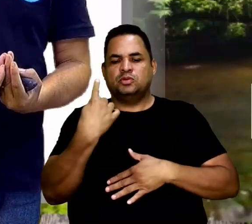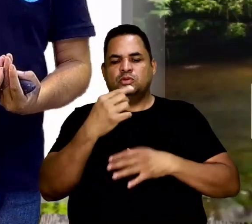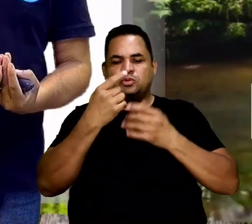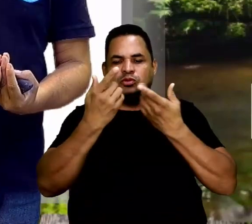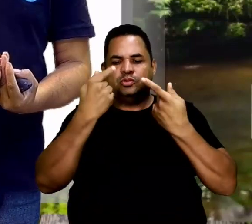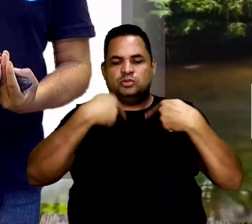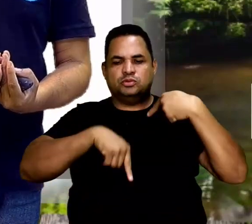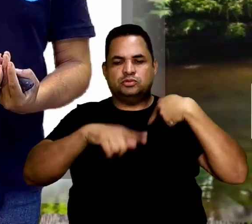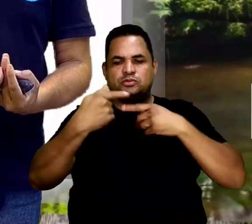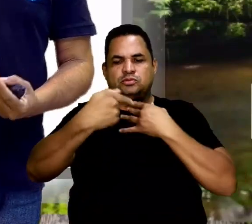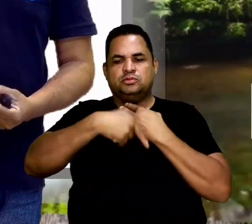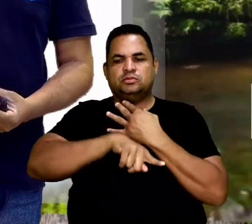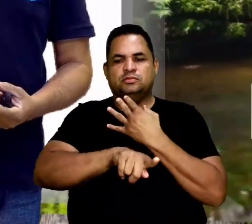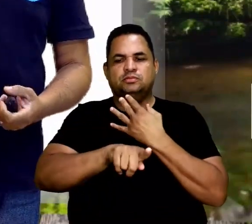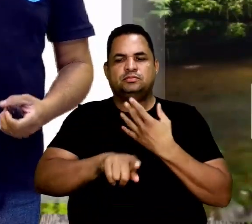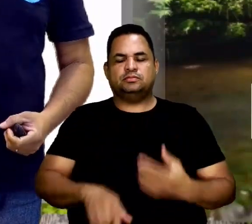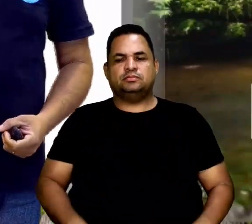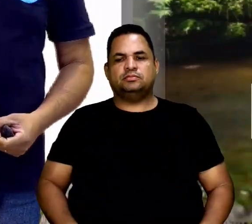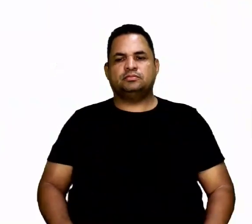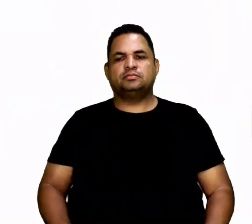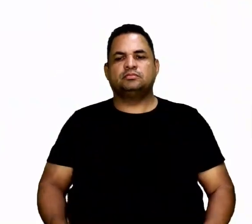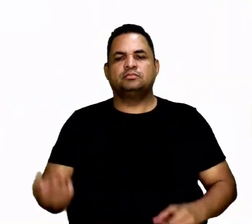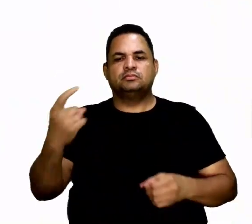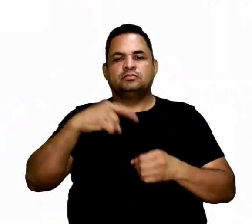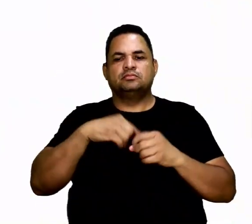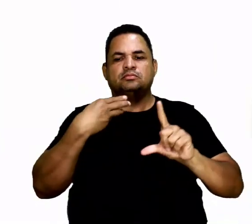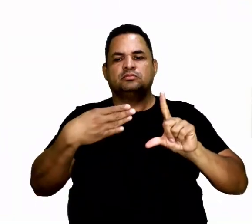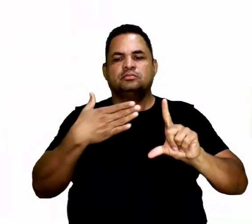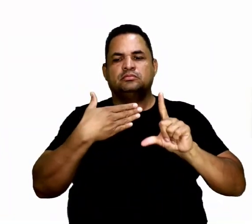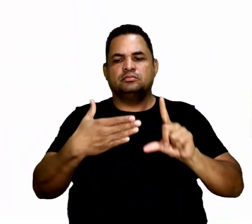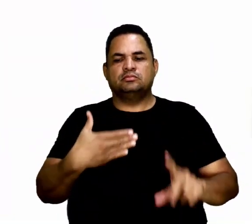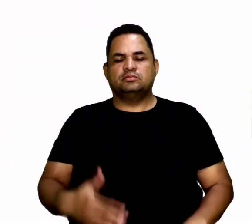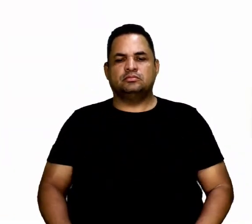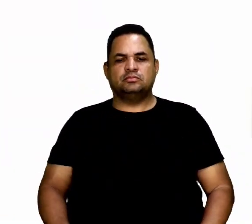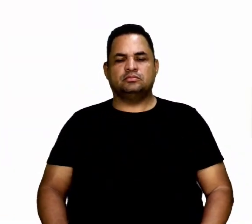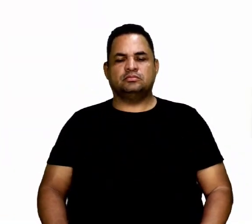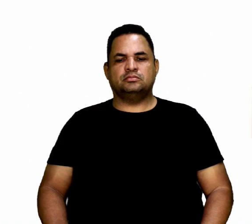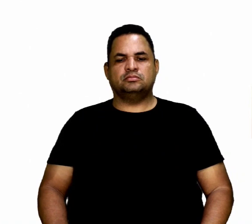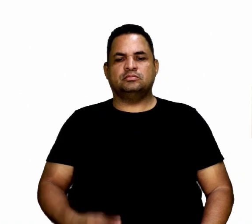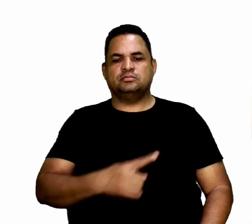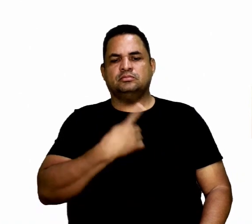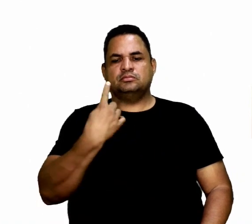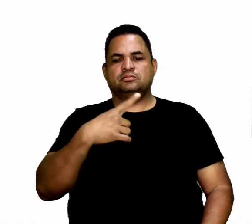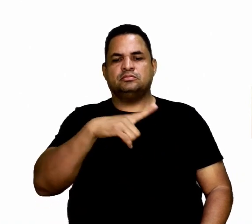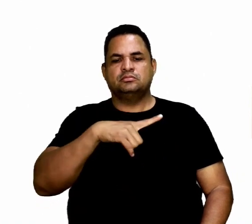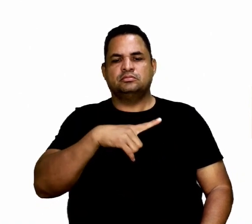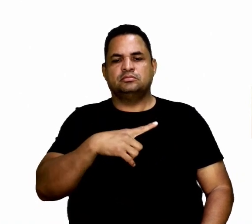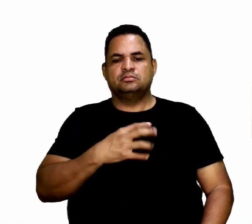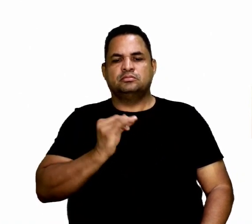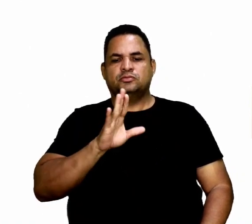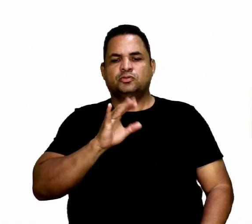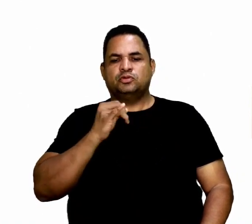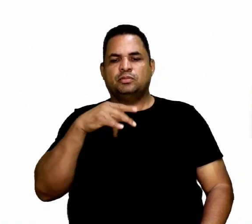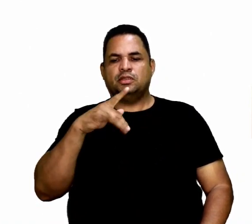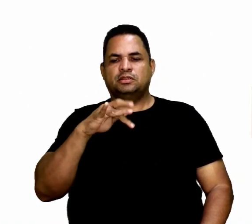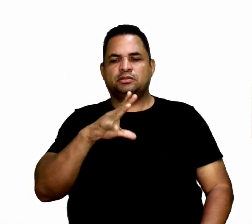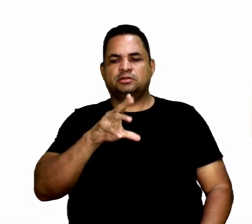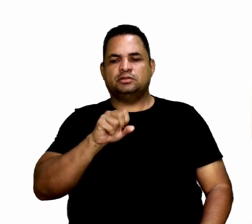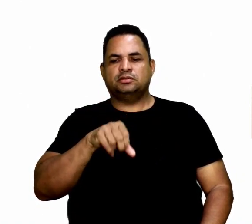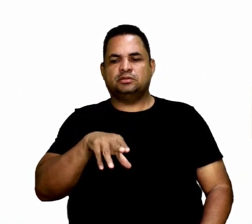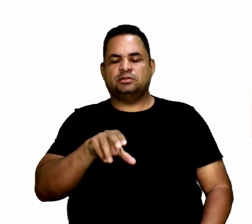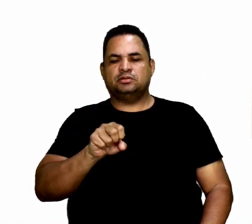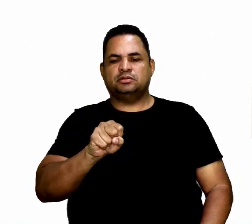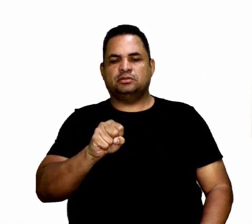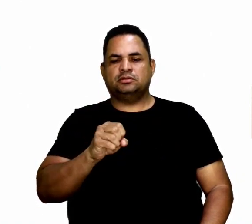de defesa, tá bom? Volta lá na nossa tela. Então, nós temos também as tonsilas palatinas,